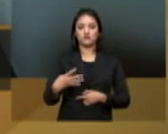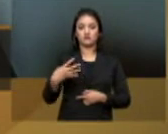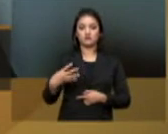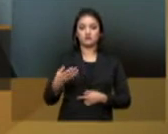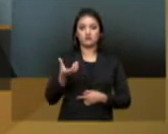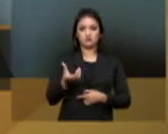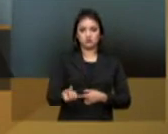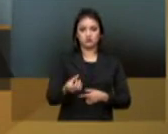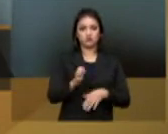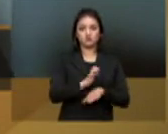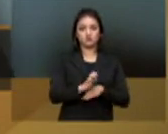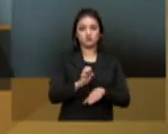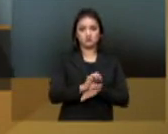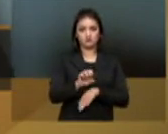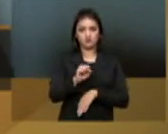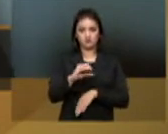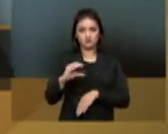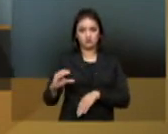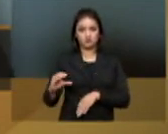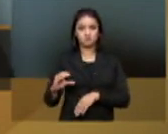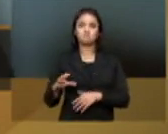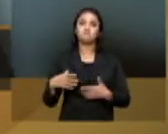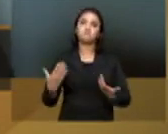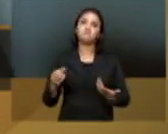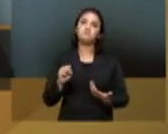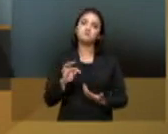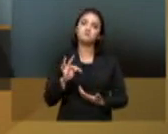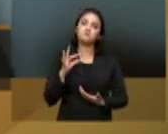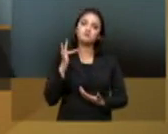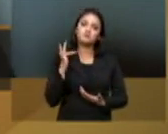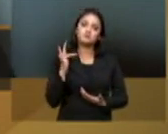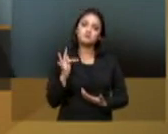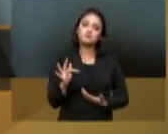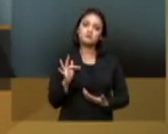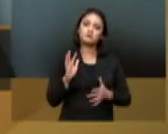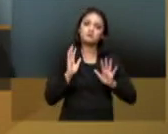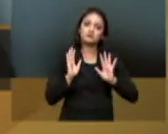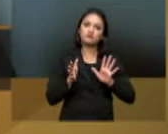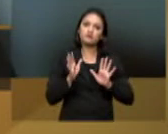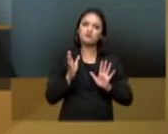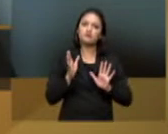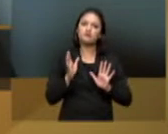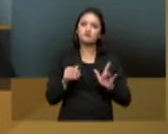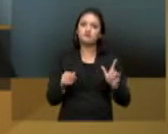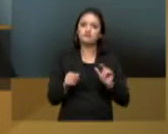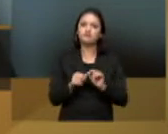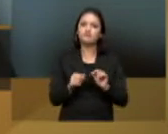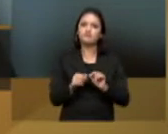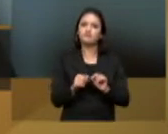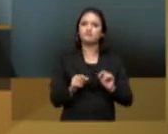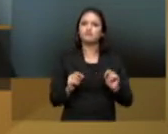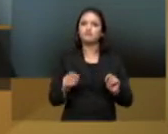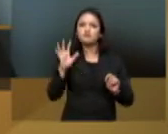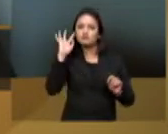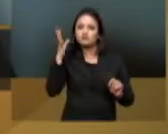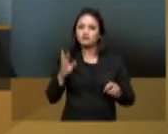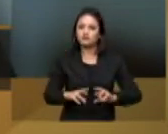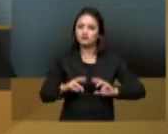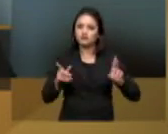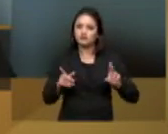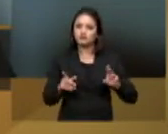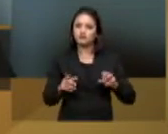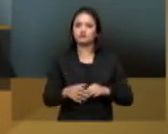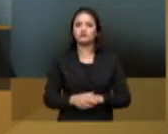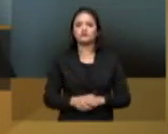343.446 de Santa Catarina, a Corte sinalizou uma ruptura desse dogma, apontando, nas palavras de Marco